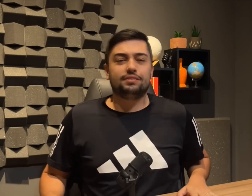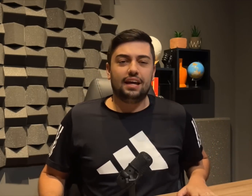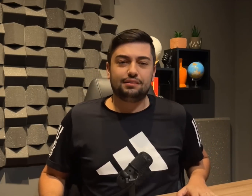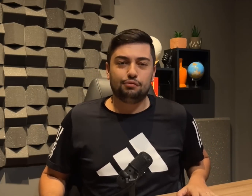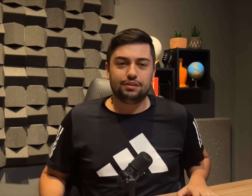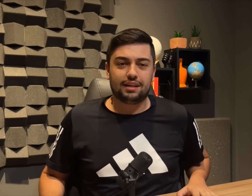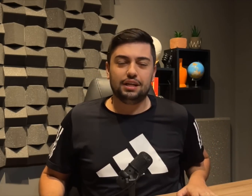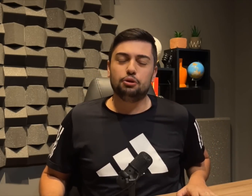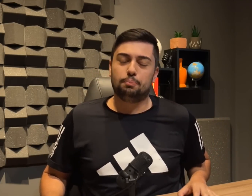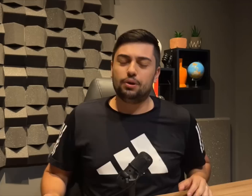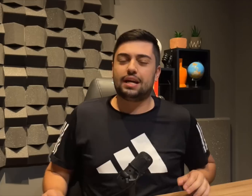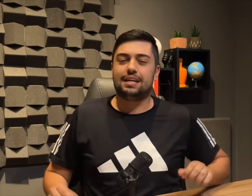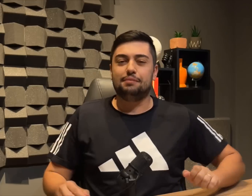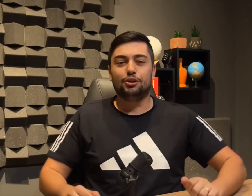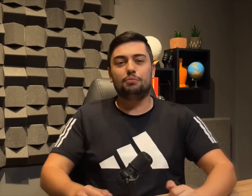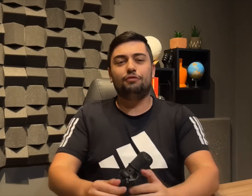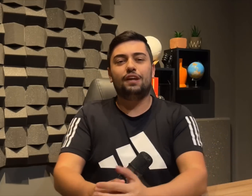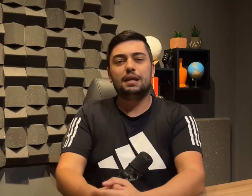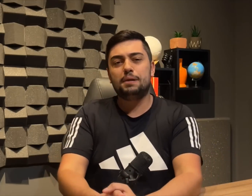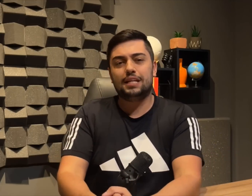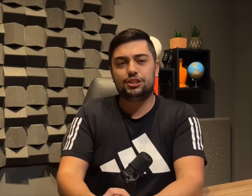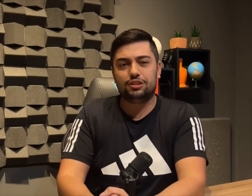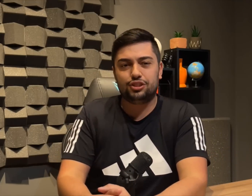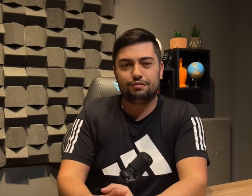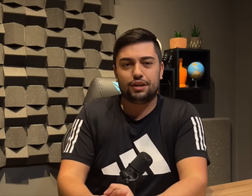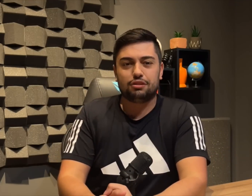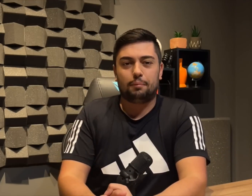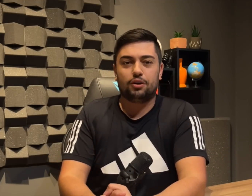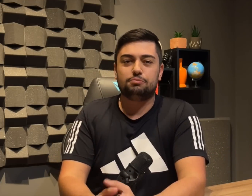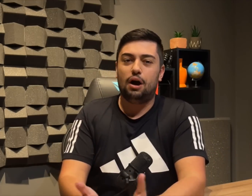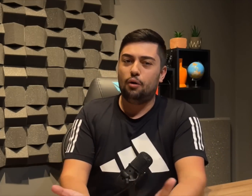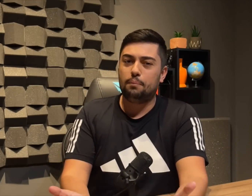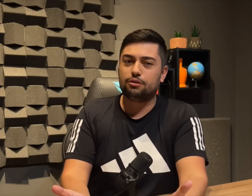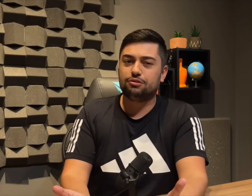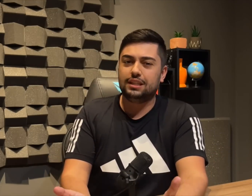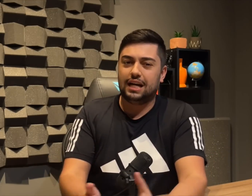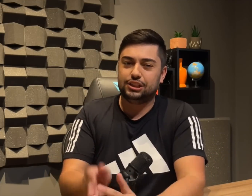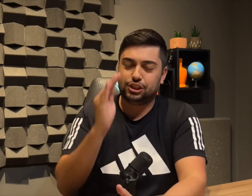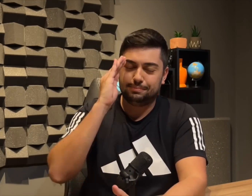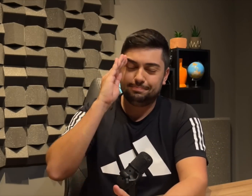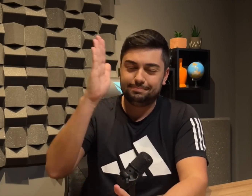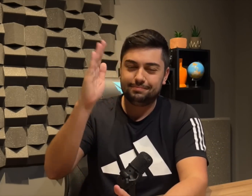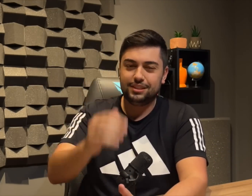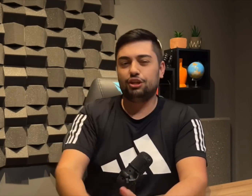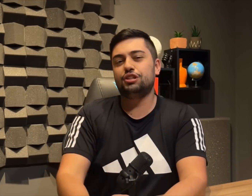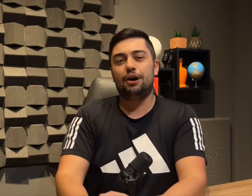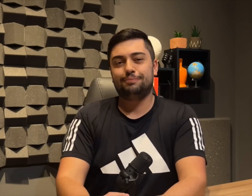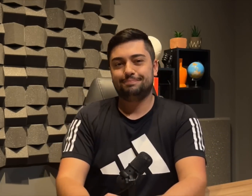Depois dessa eu vou Encerrando por aqui meu nome é Felipe Lins te vejo na próxima oportunidade tchau tchau